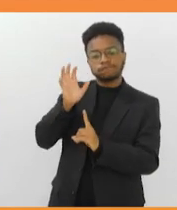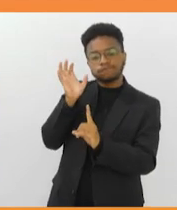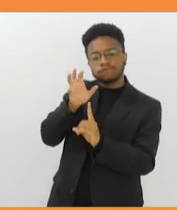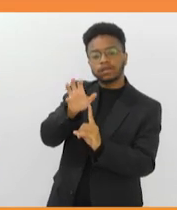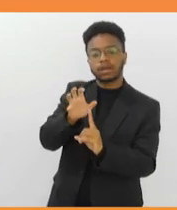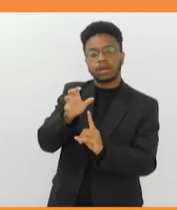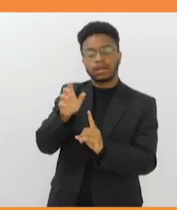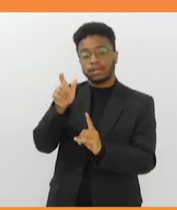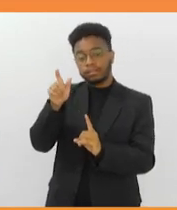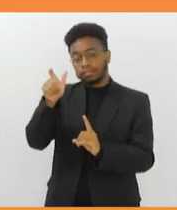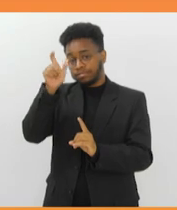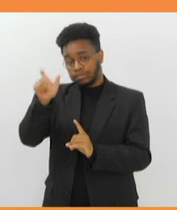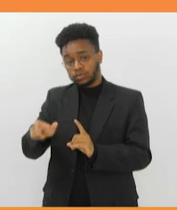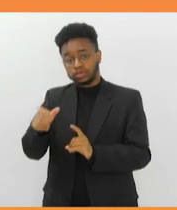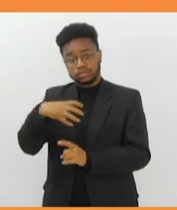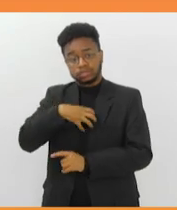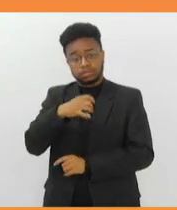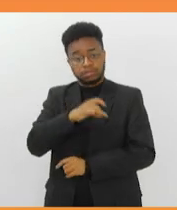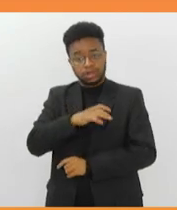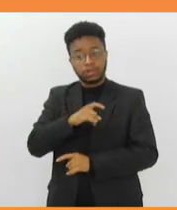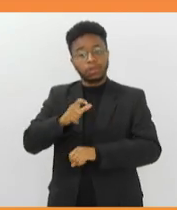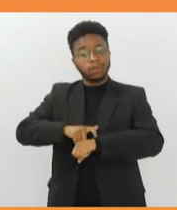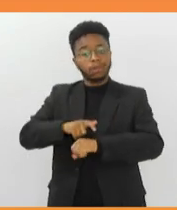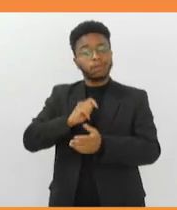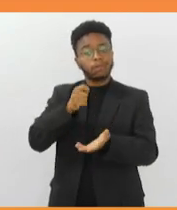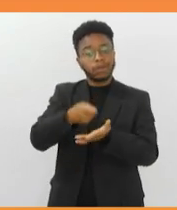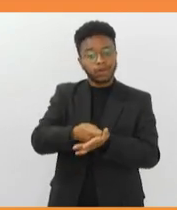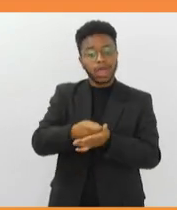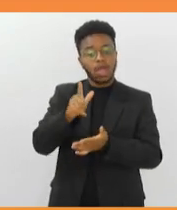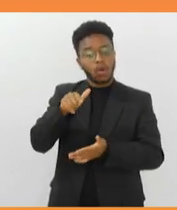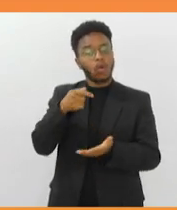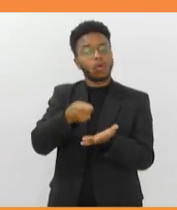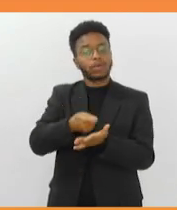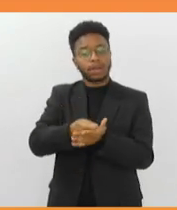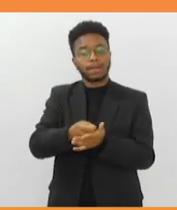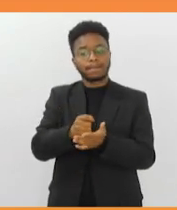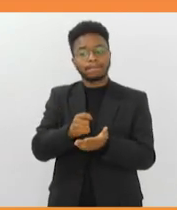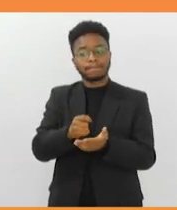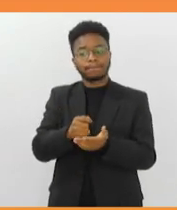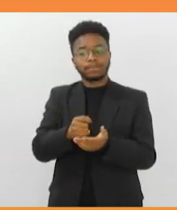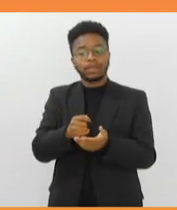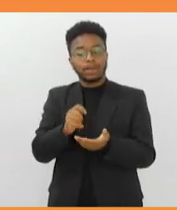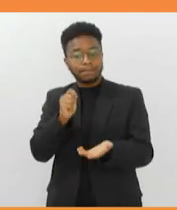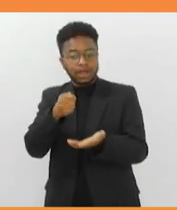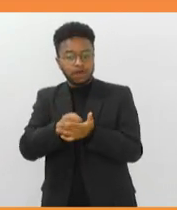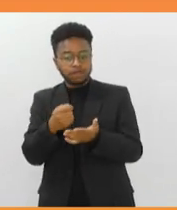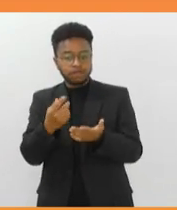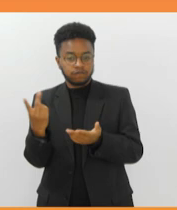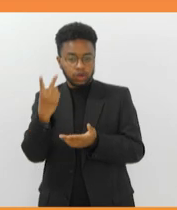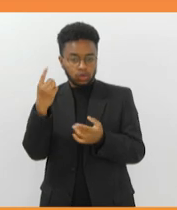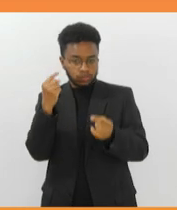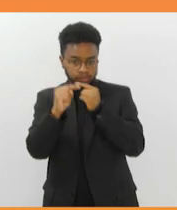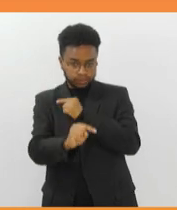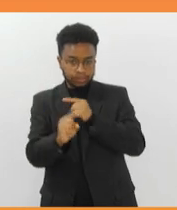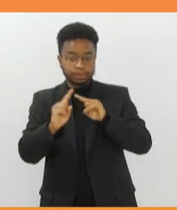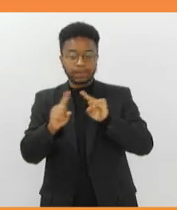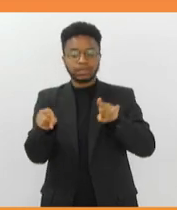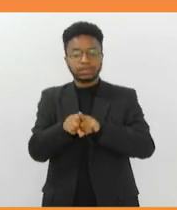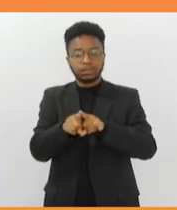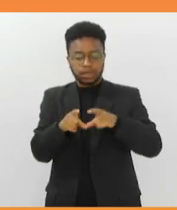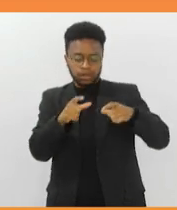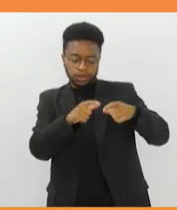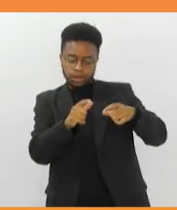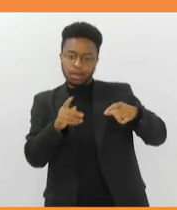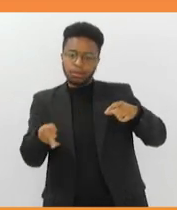ficou com medo. Quando ele foi pagar, além dele ser obrigado a pagar um produto que ele não pediu, essa maquininha do cartão